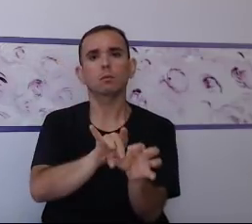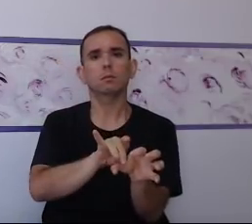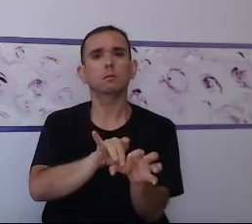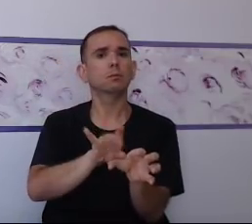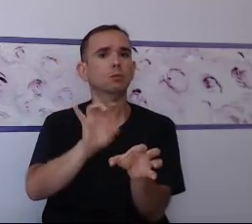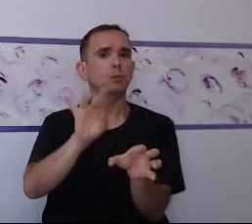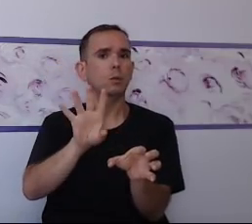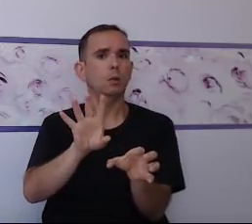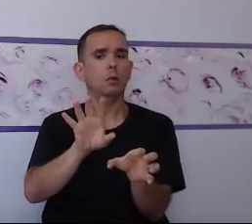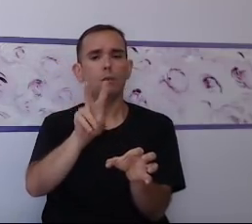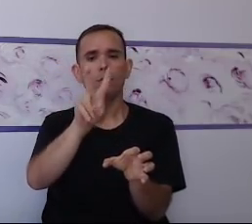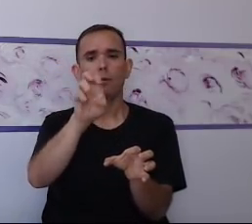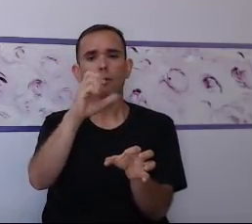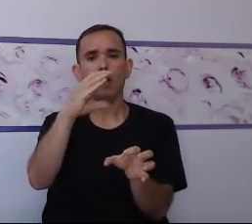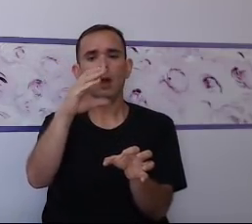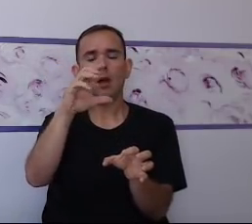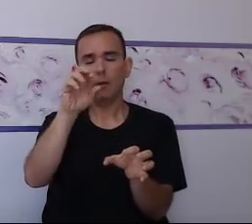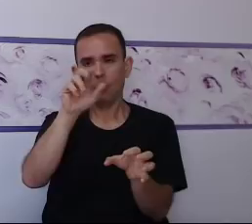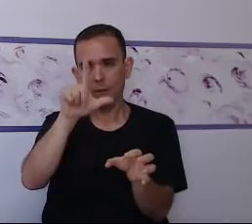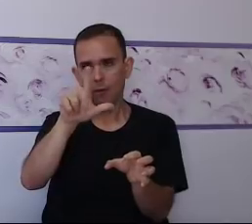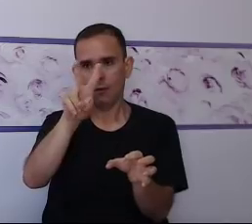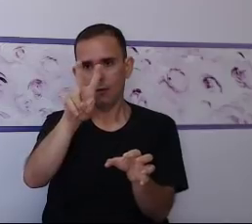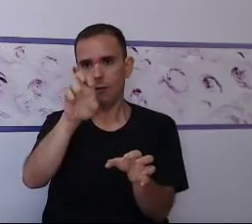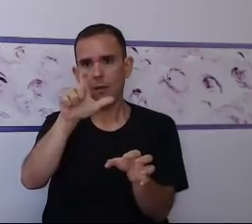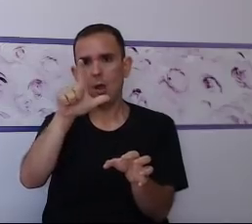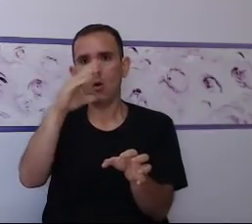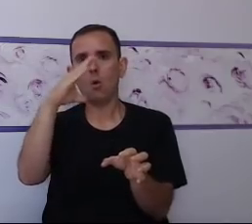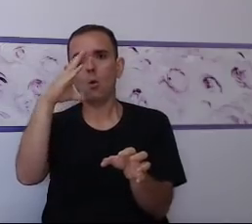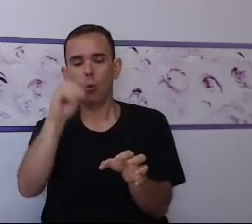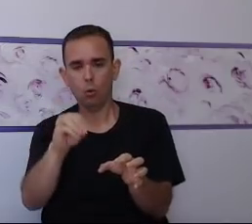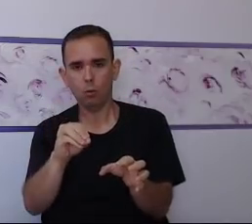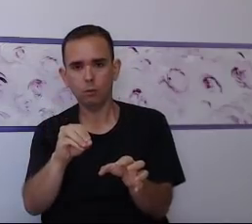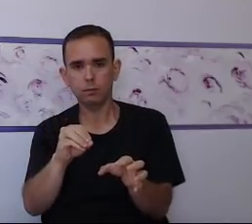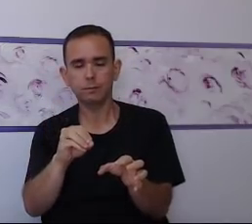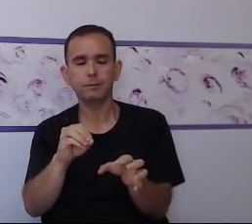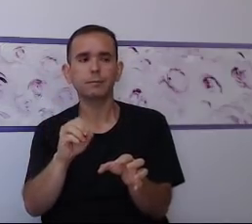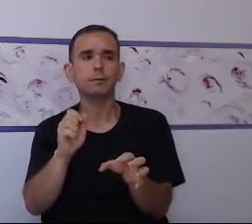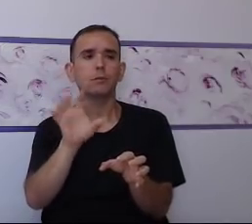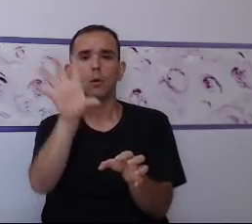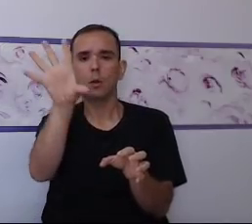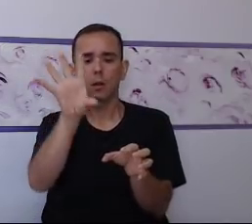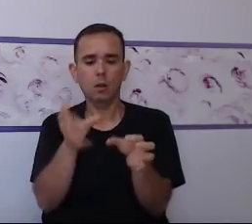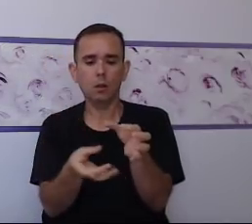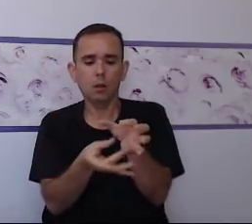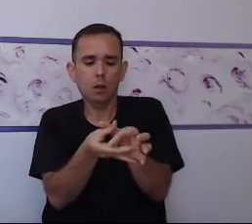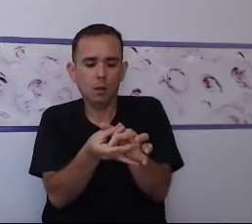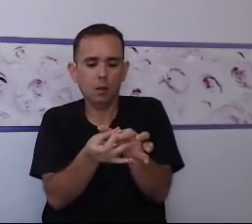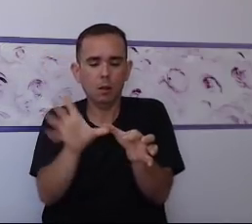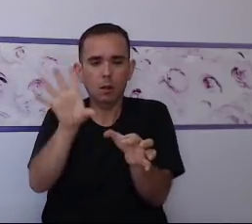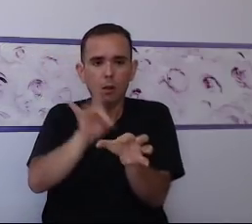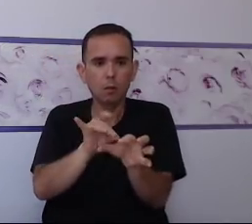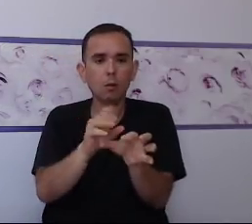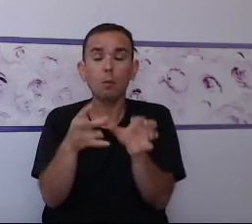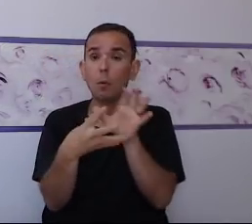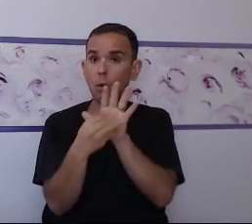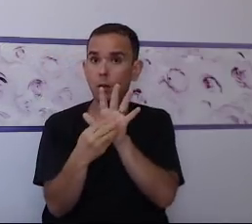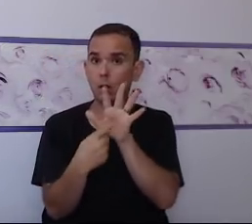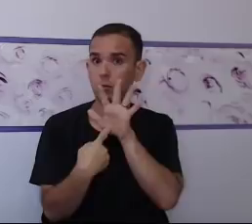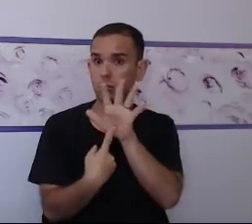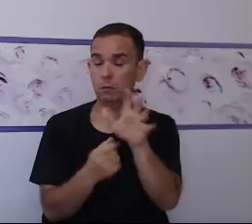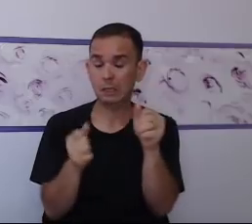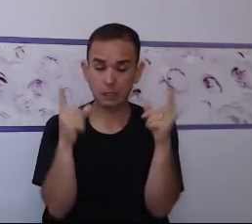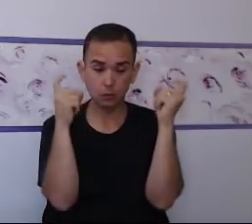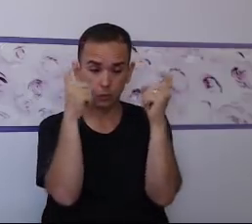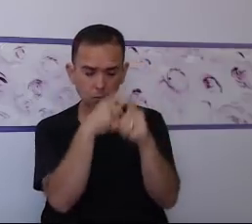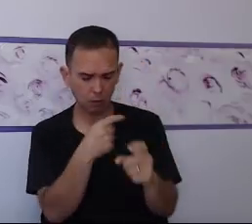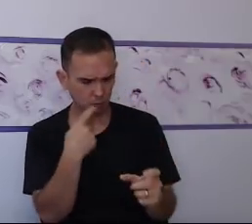Então, uma parte está com velcro, a outra também com velcro, colo A no A. Posso colocar o modelo. Se ele tem